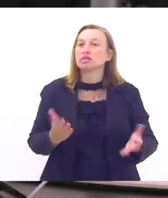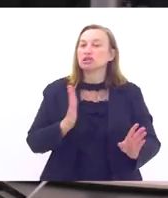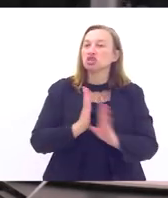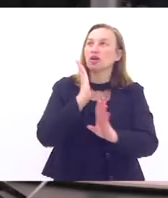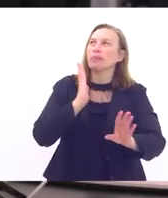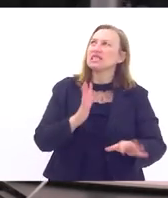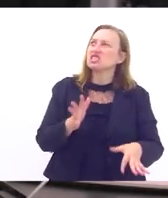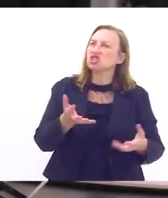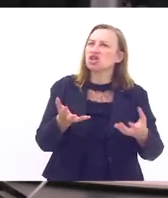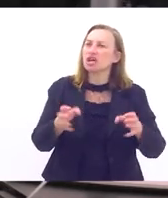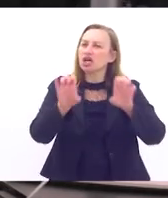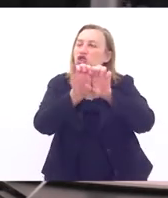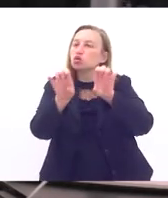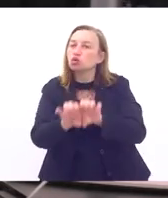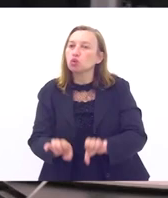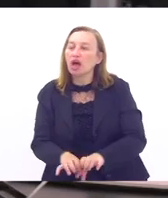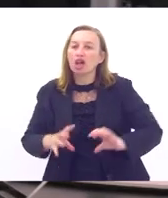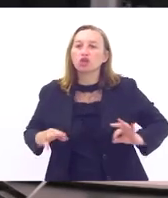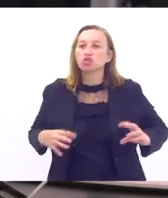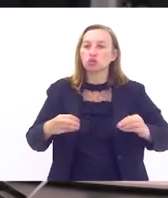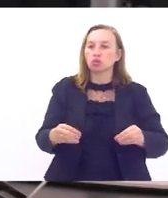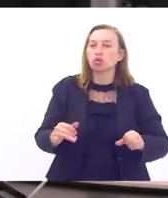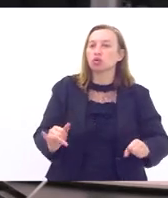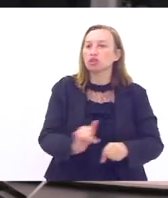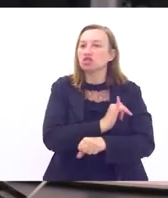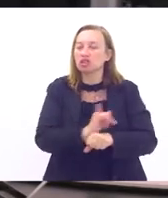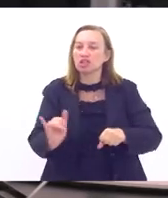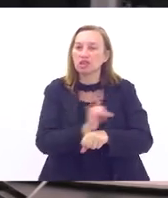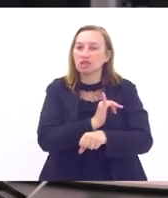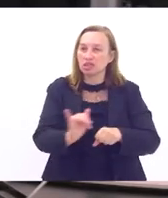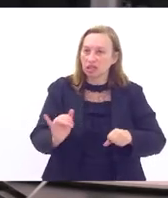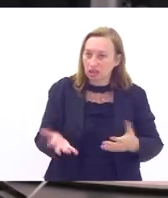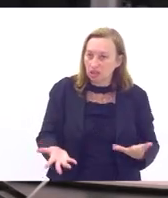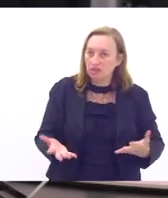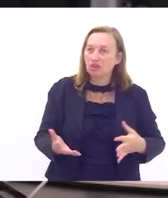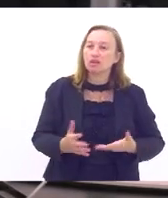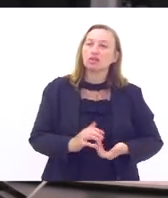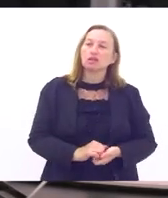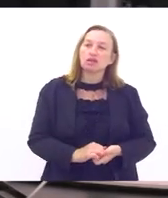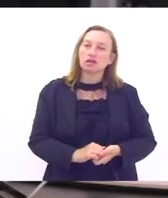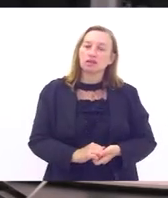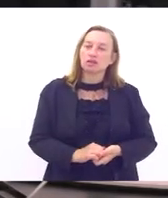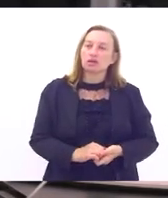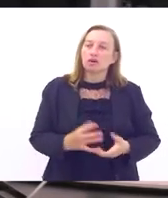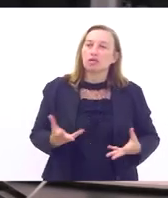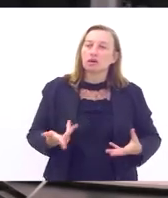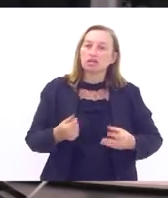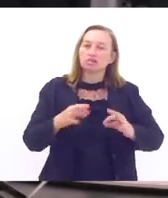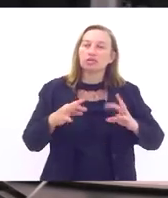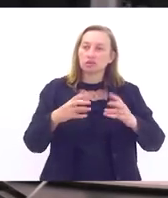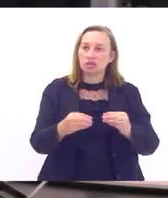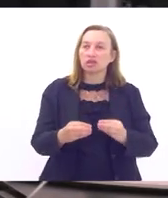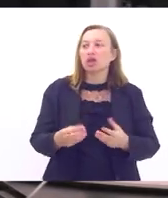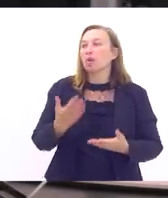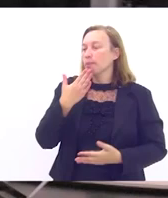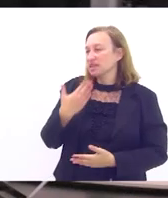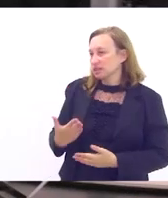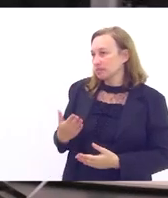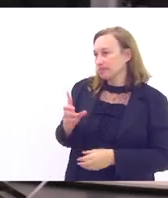quer estruturar o programa, a gente quer uniformizar, conferir uniformidade ao Doutora, programa. Eu vou pedir para a senhora